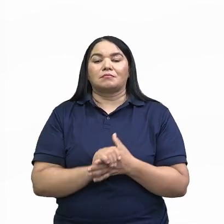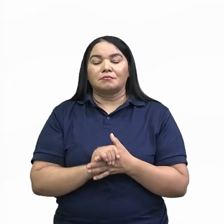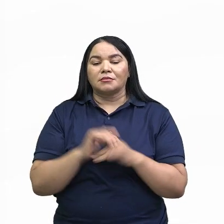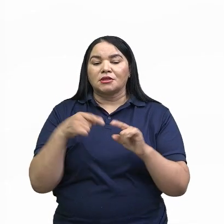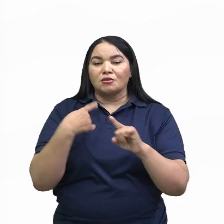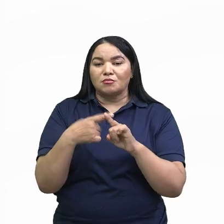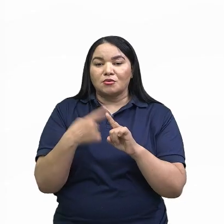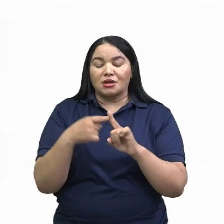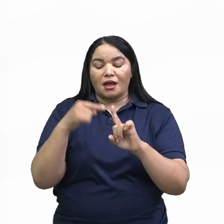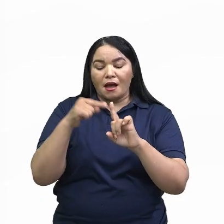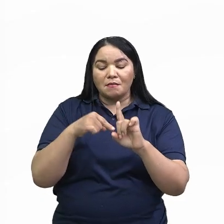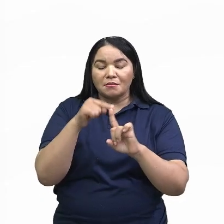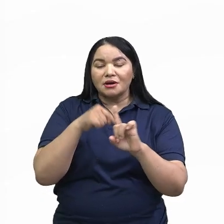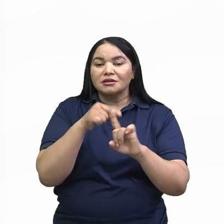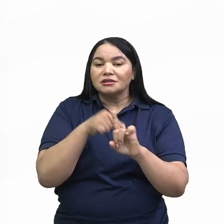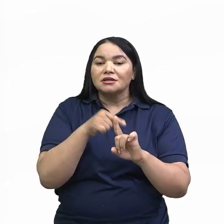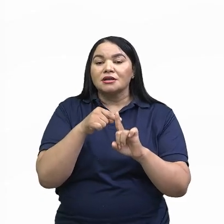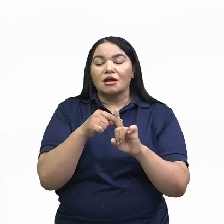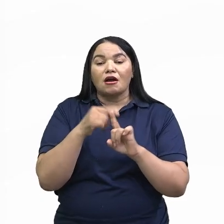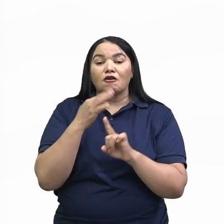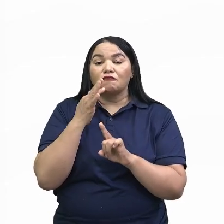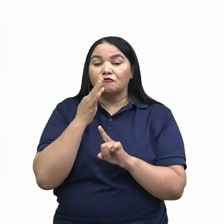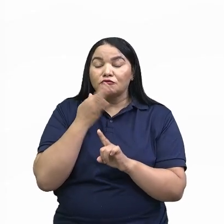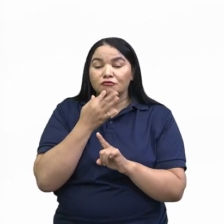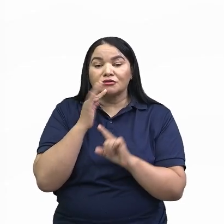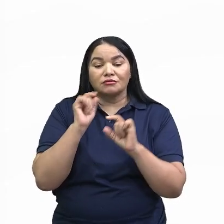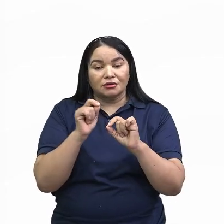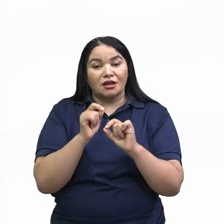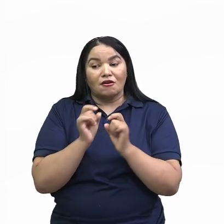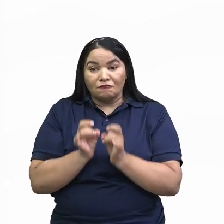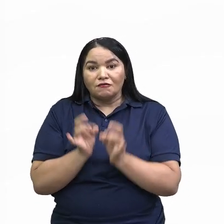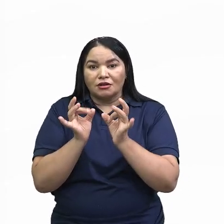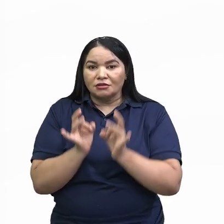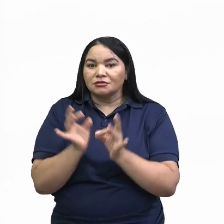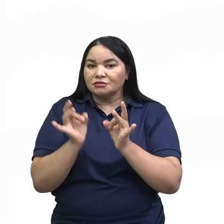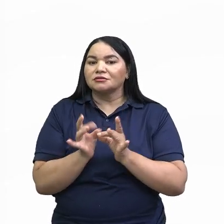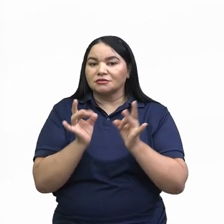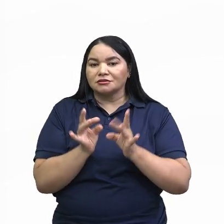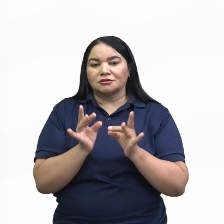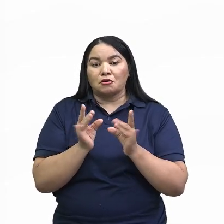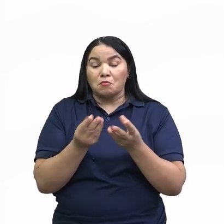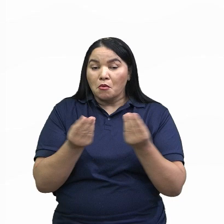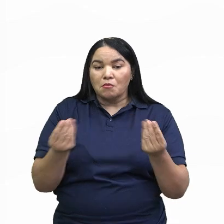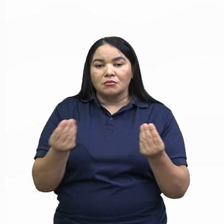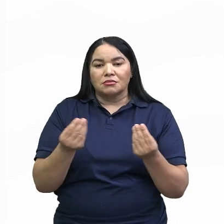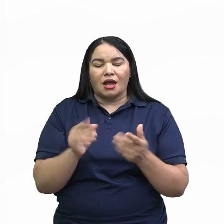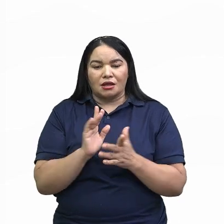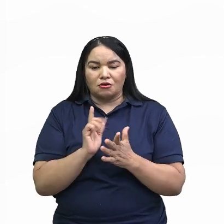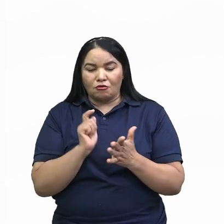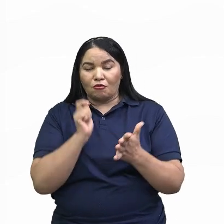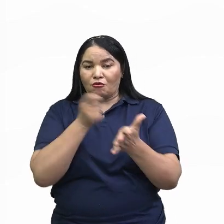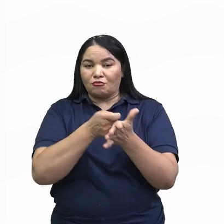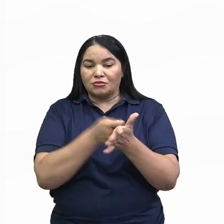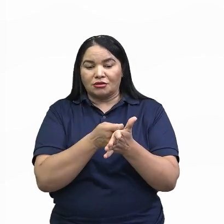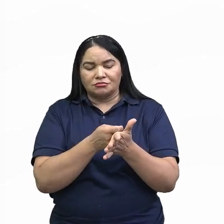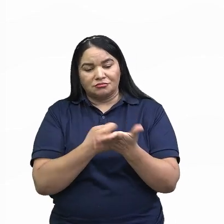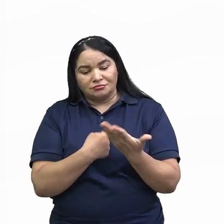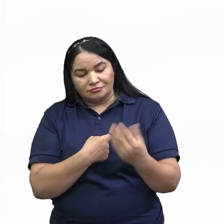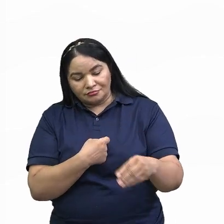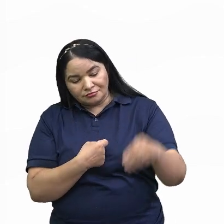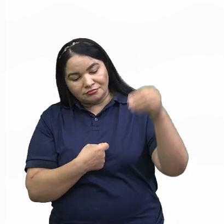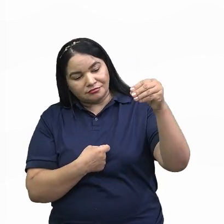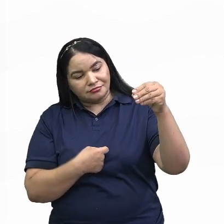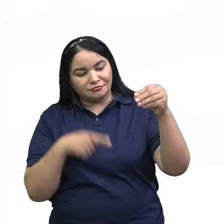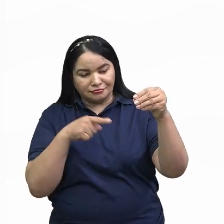que a banana é uma fruta altamente comercializada. E aí, quando você vai comprar uma fruta dessa, você vai escolher aquela que está